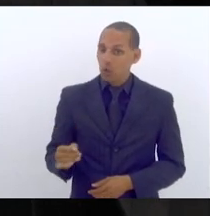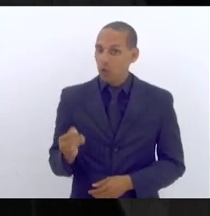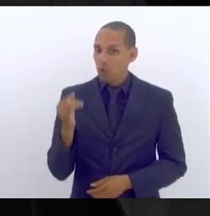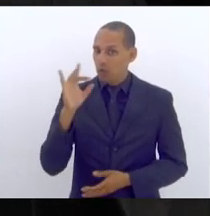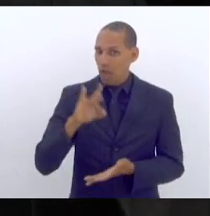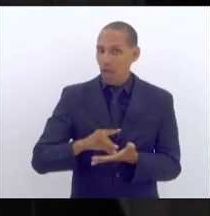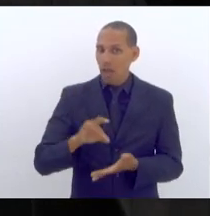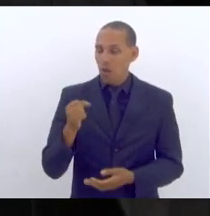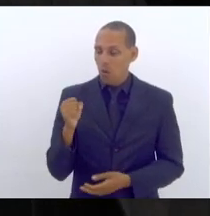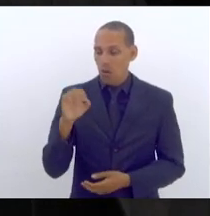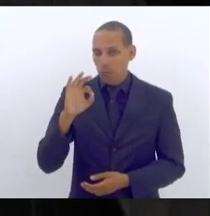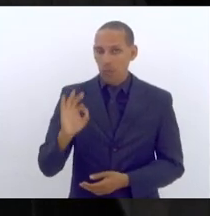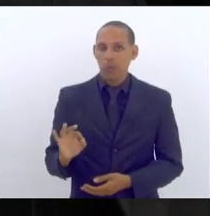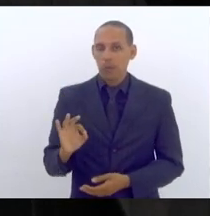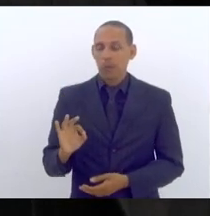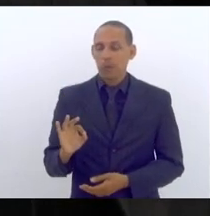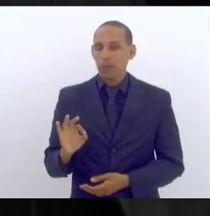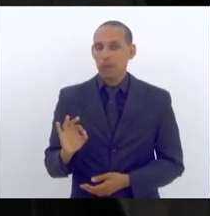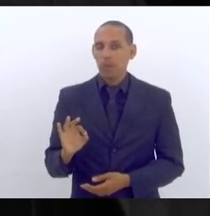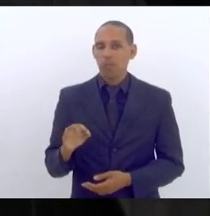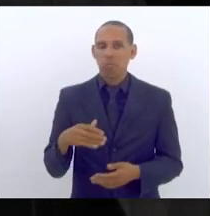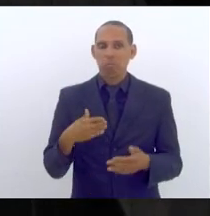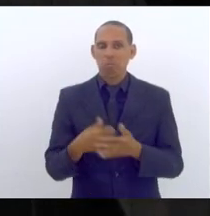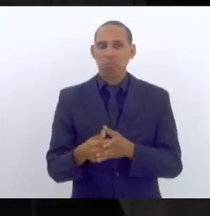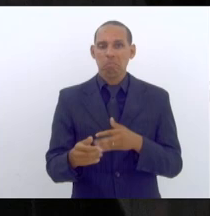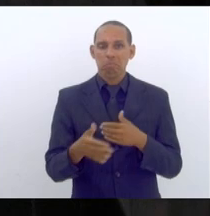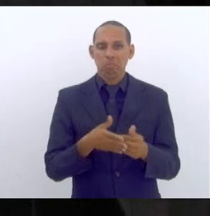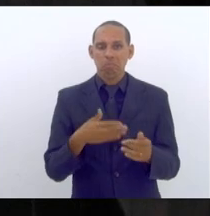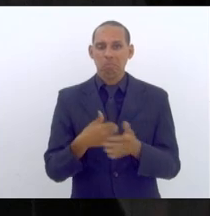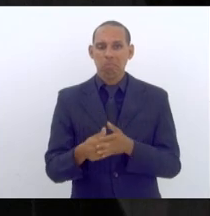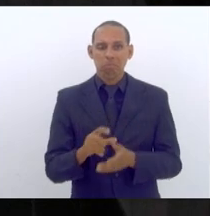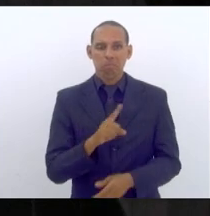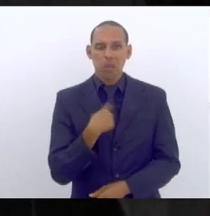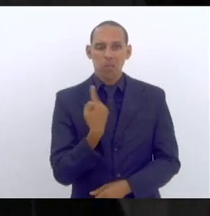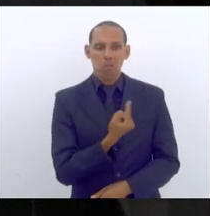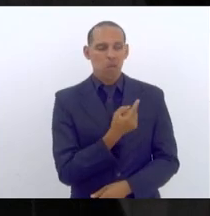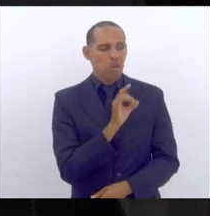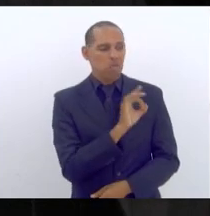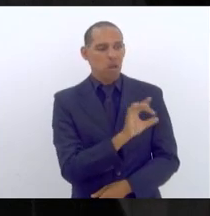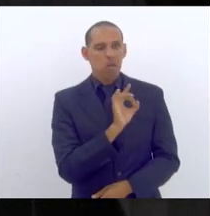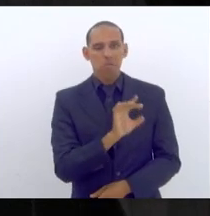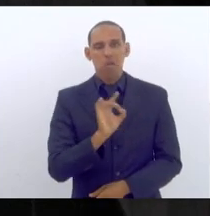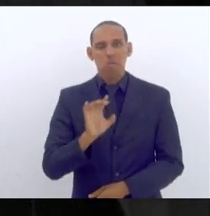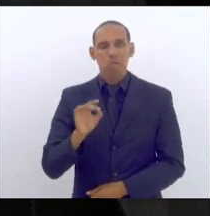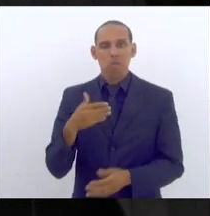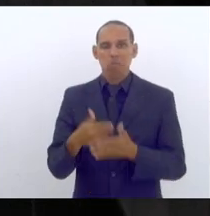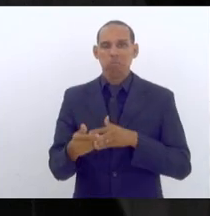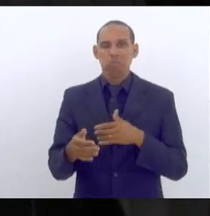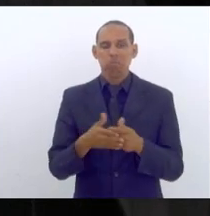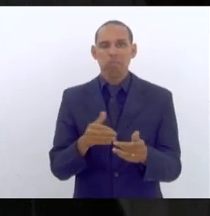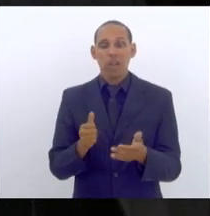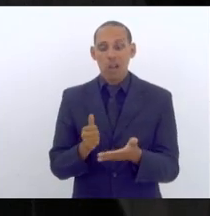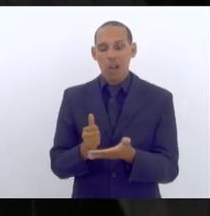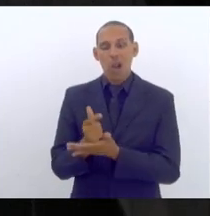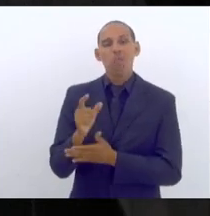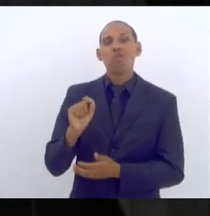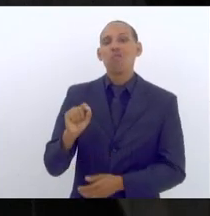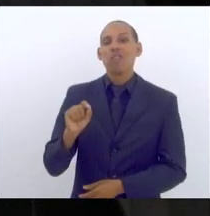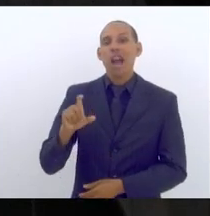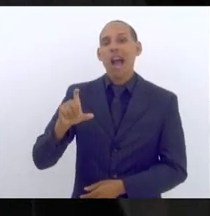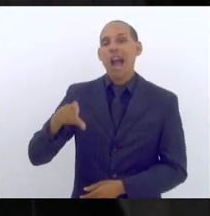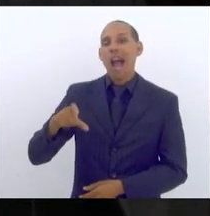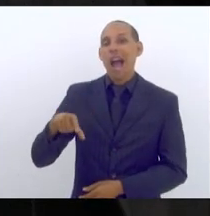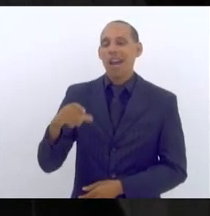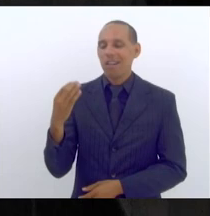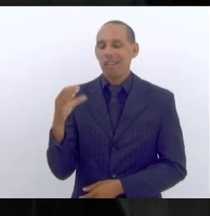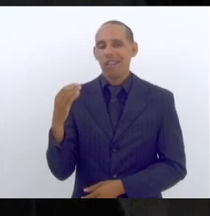Real qualquer um de nós que comprar no cartão de crédito